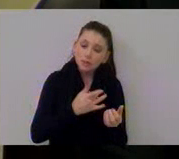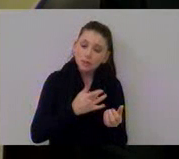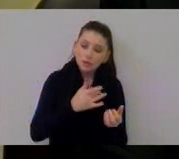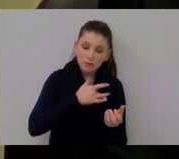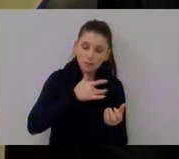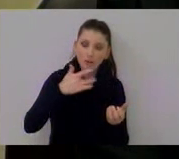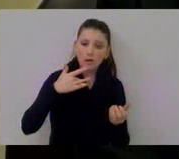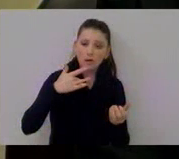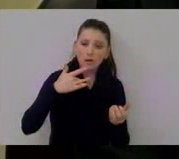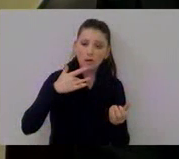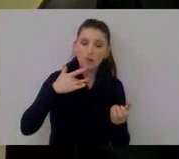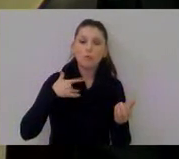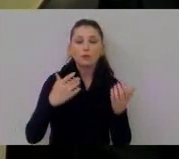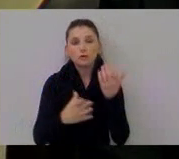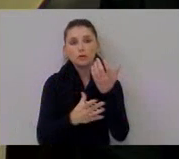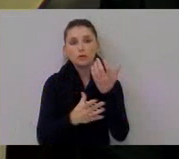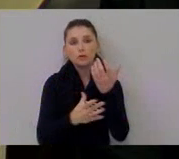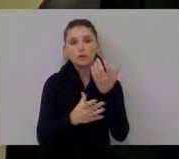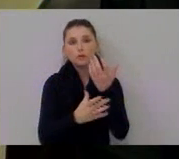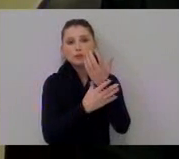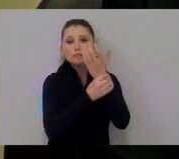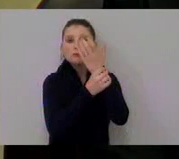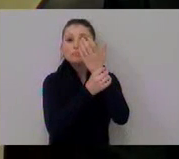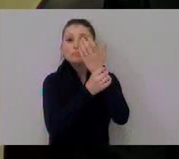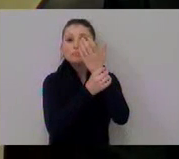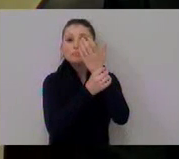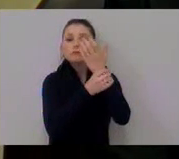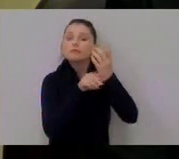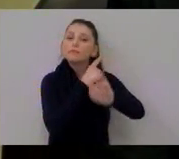educação e mobilidade urbana.